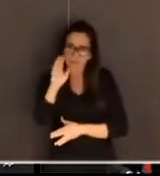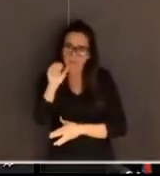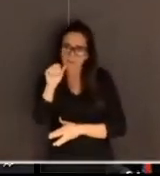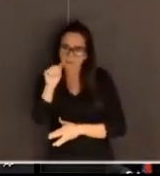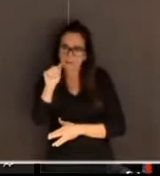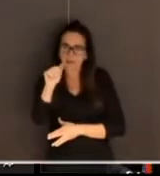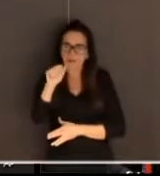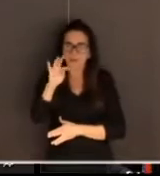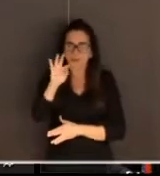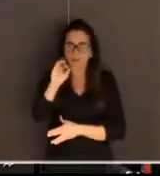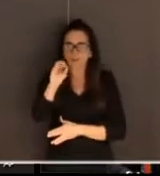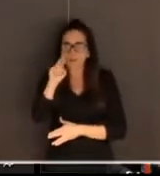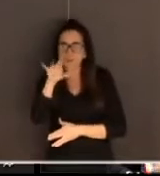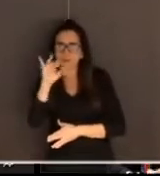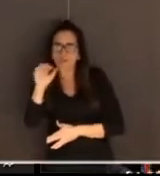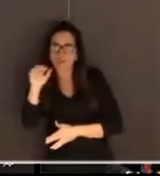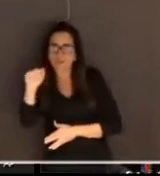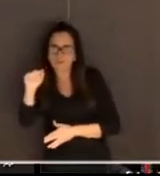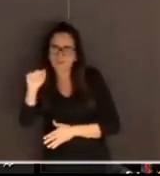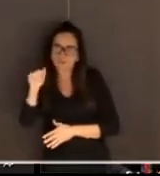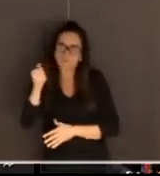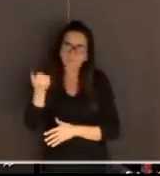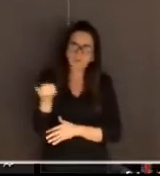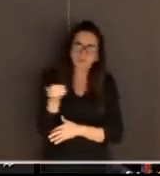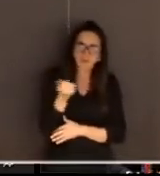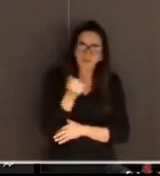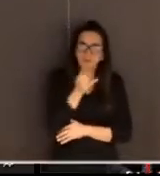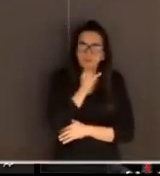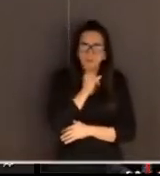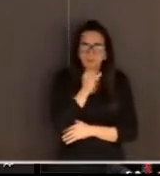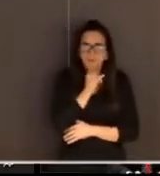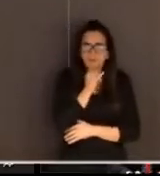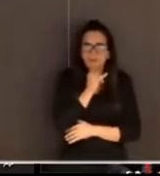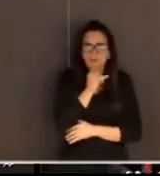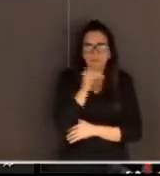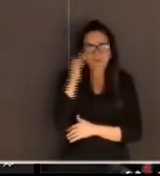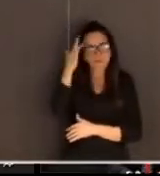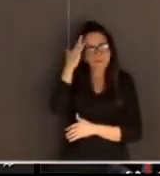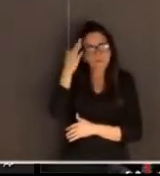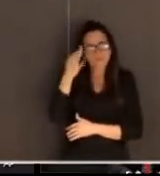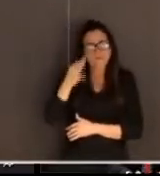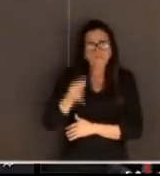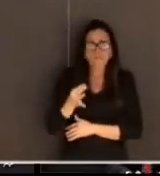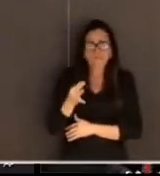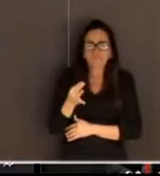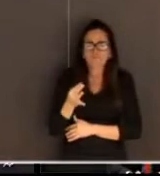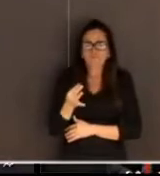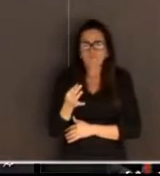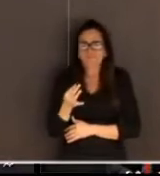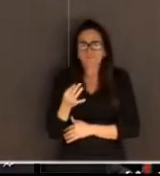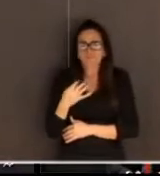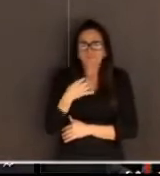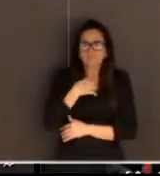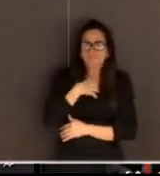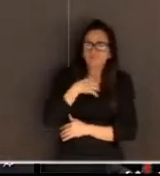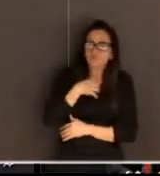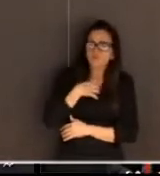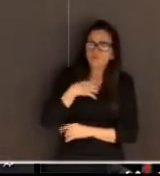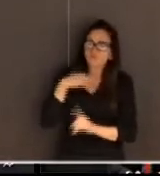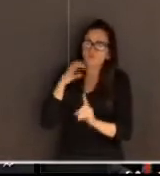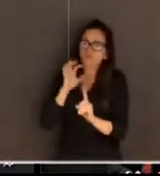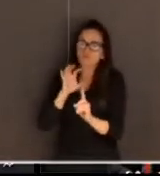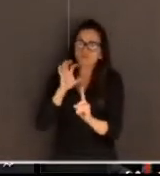que, por precedentes, compreende-se que podem, de alguma forma,